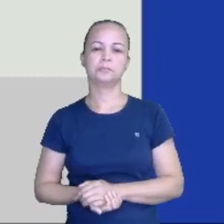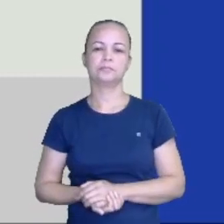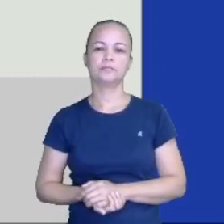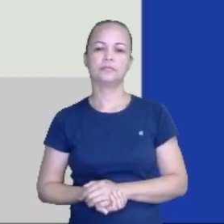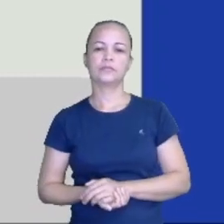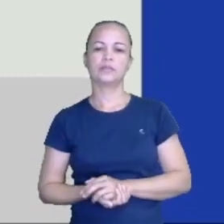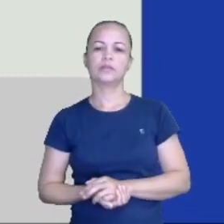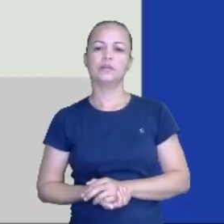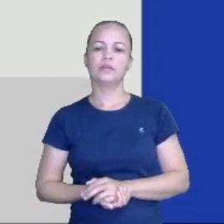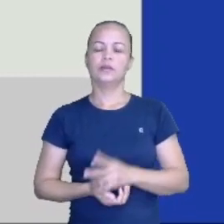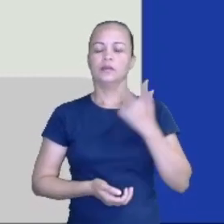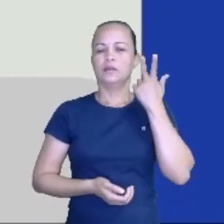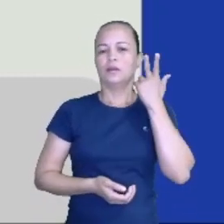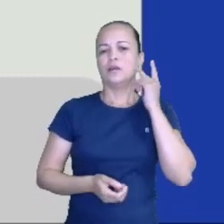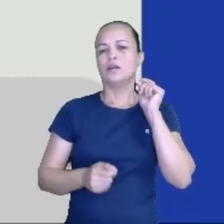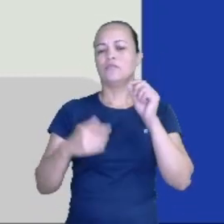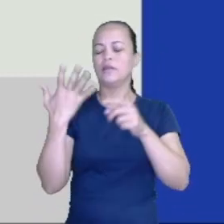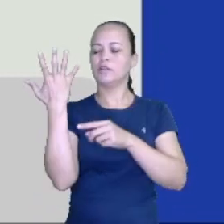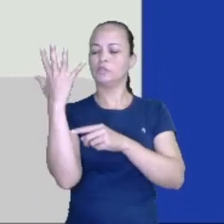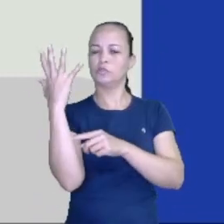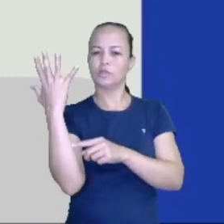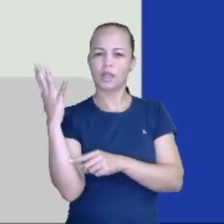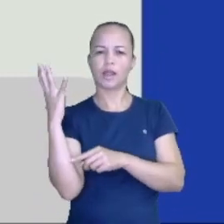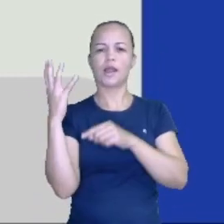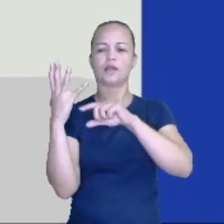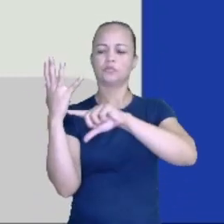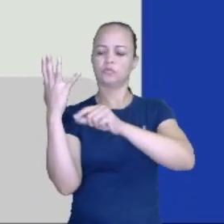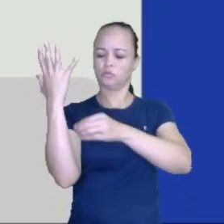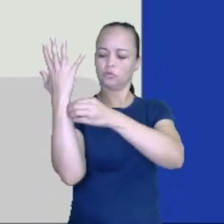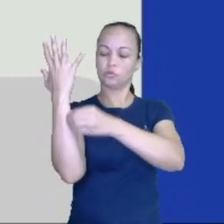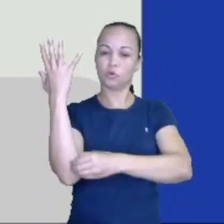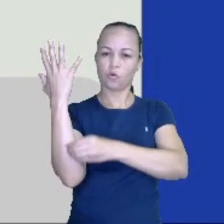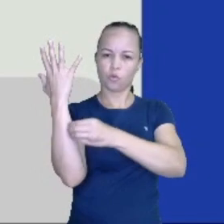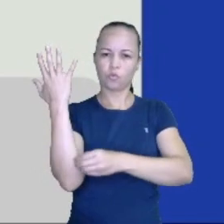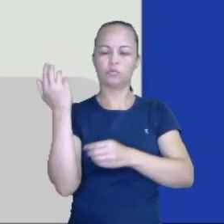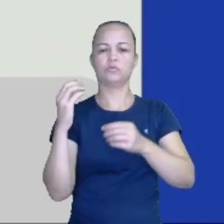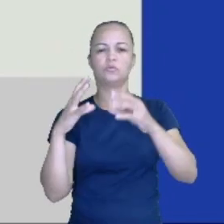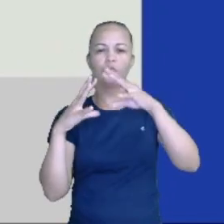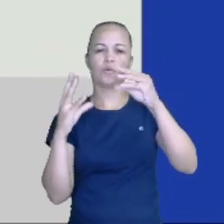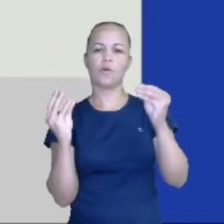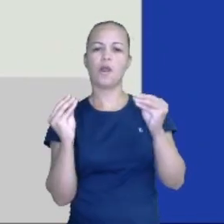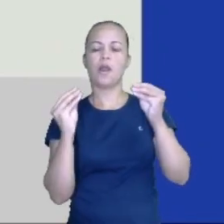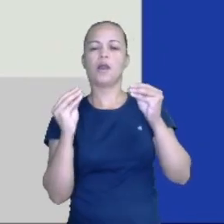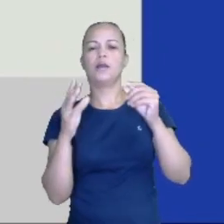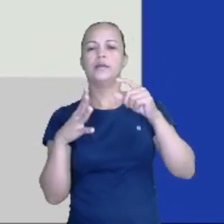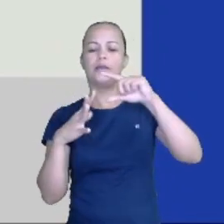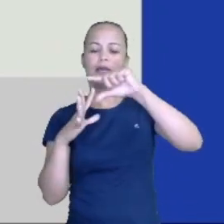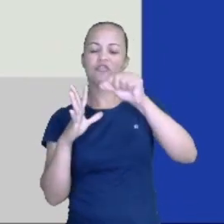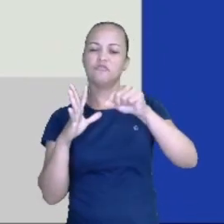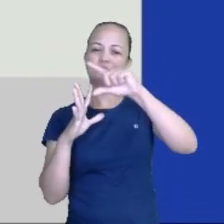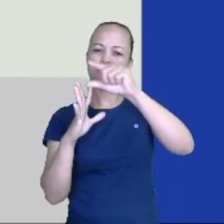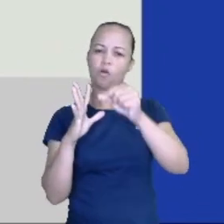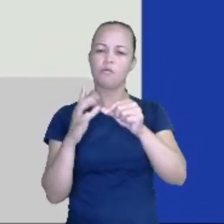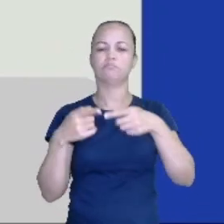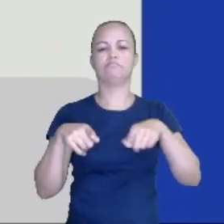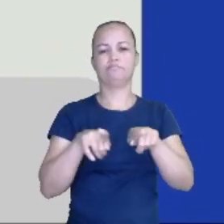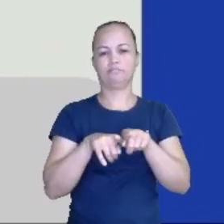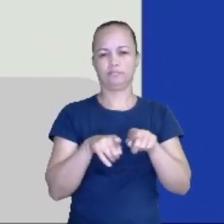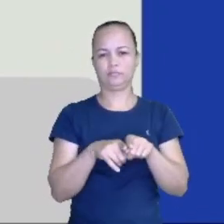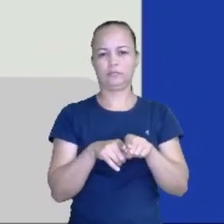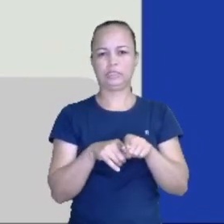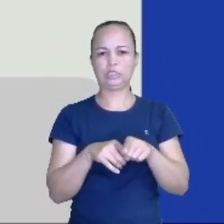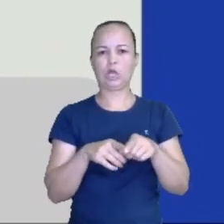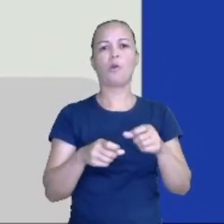Normalmente é feita de galhos, troncos de árvores, palhas e folhas. São